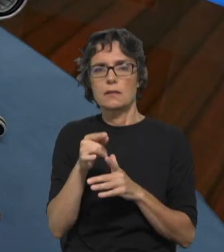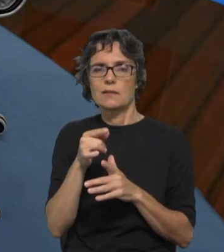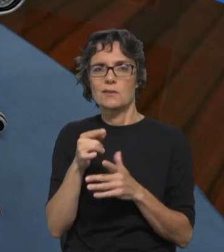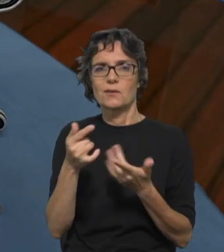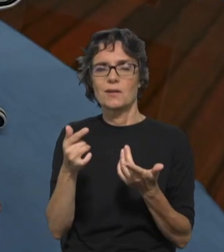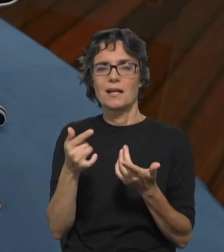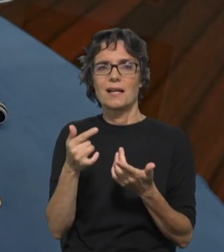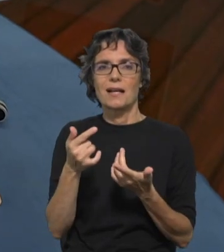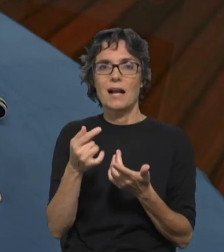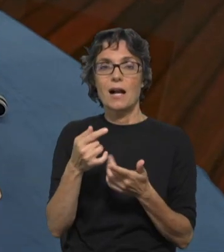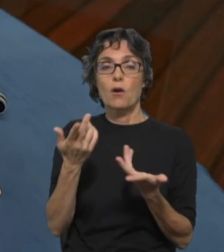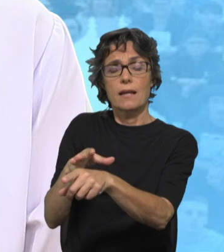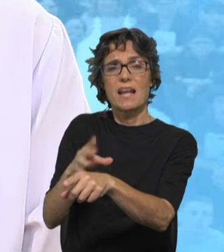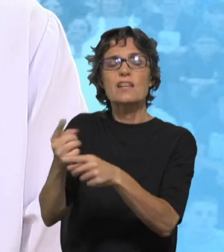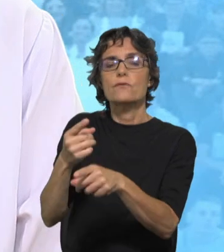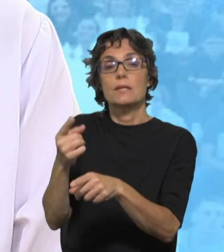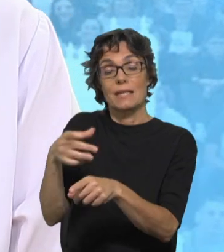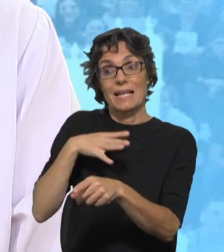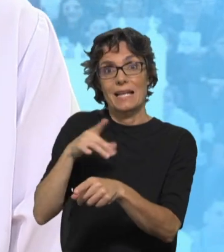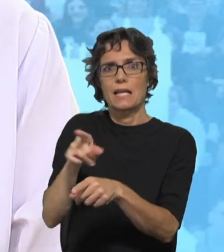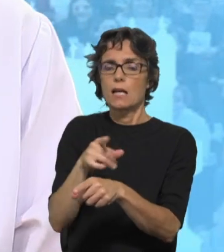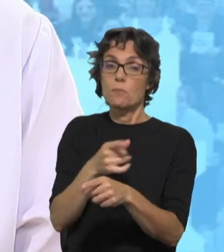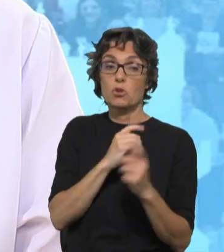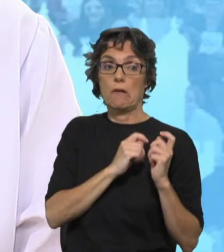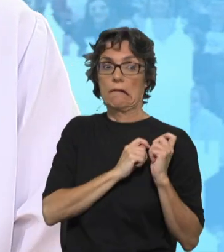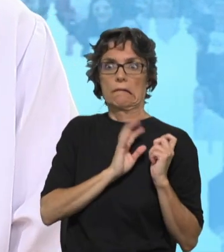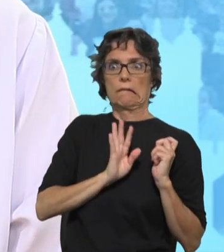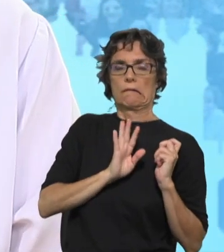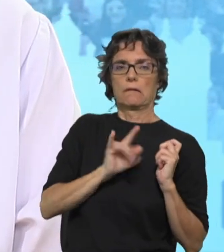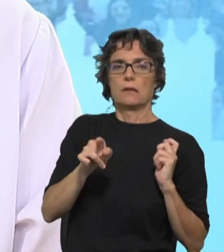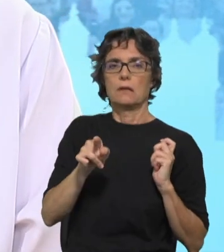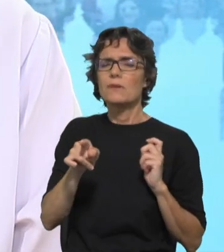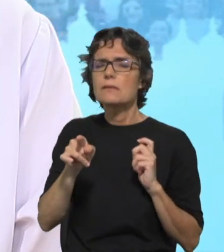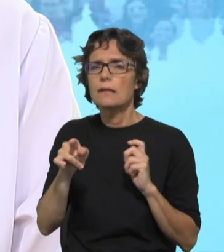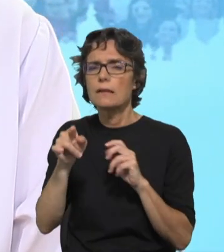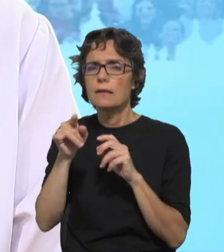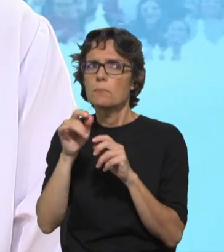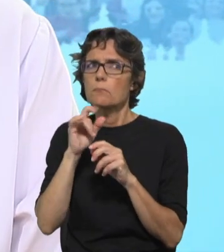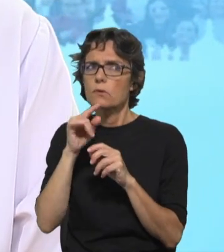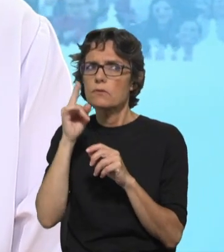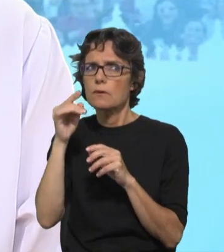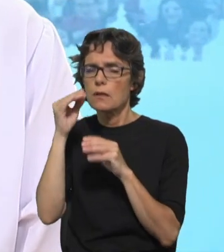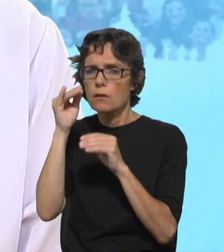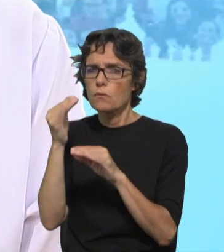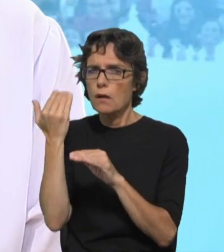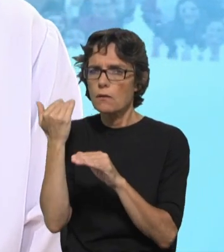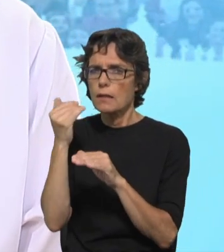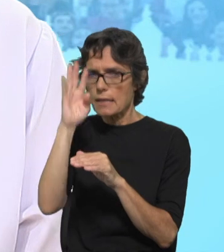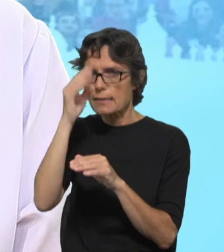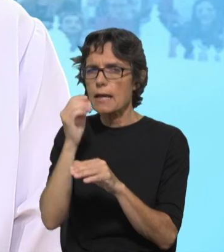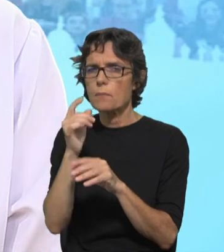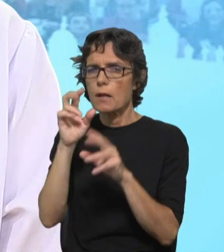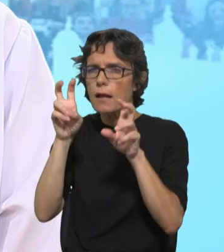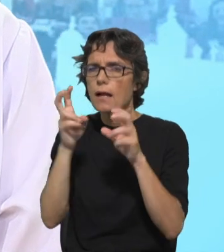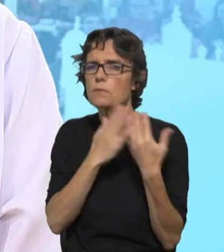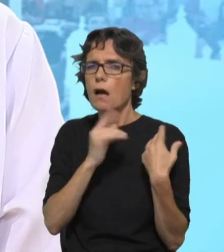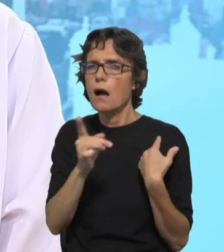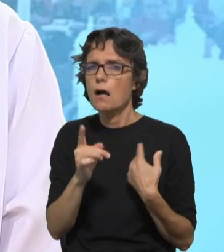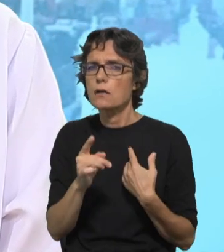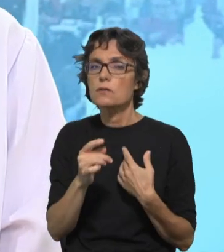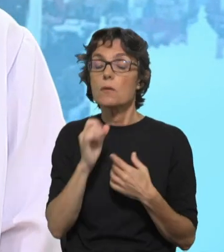não posso, se eu chegar ali a situação, eu tenho que tentar dar a melhor solução possível. E realmente é algo muito forte e que eu sinto, este fazer o